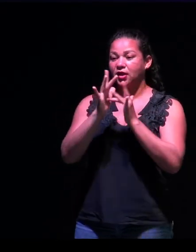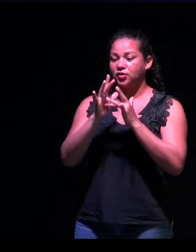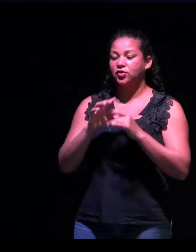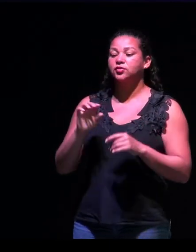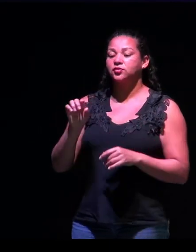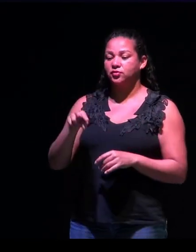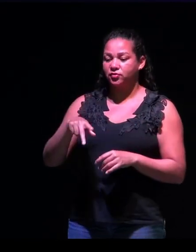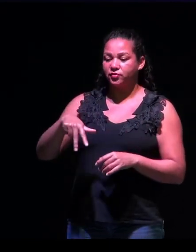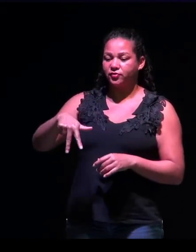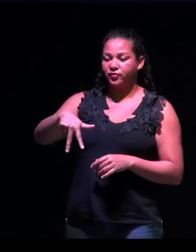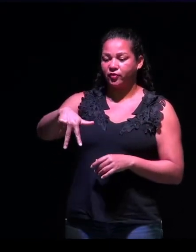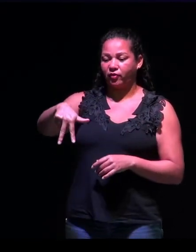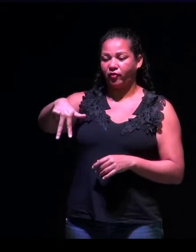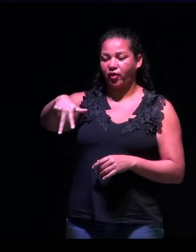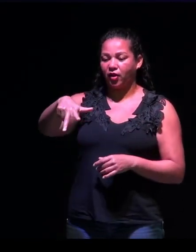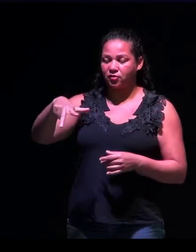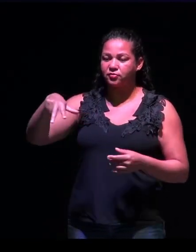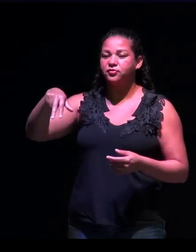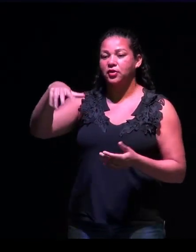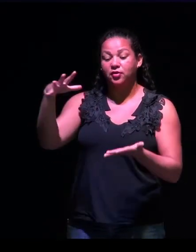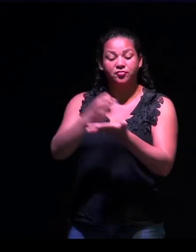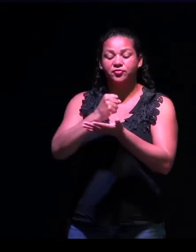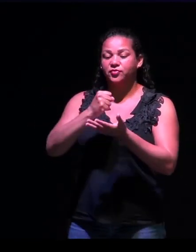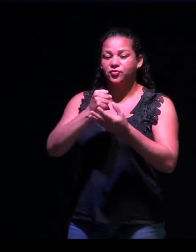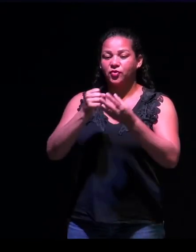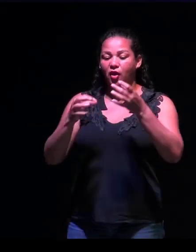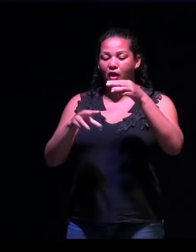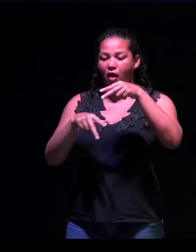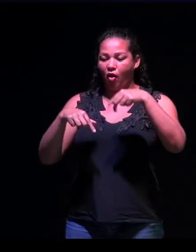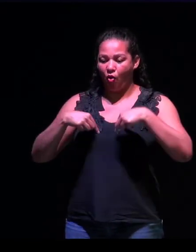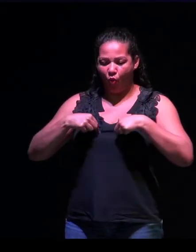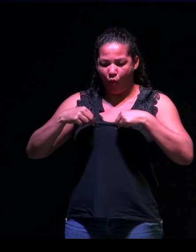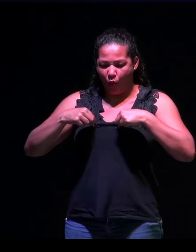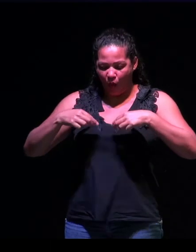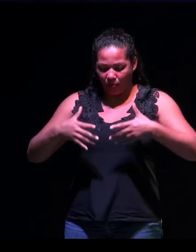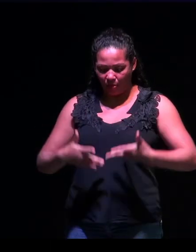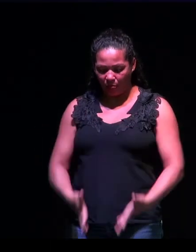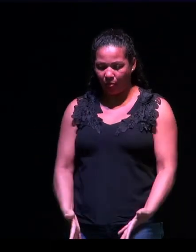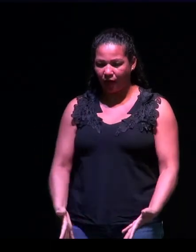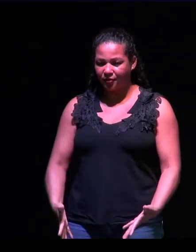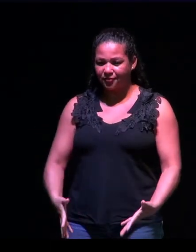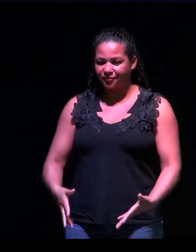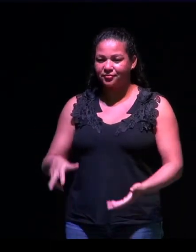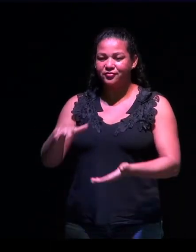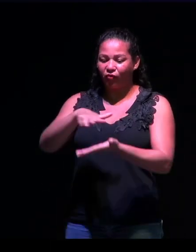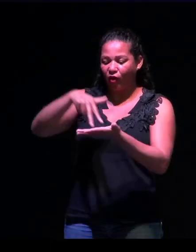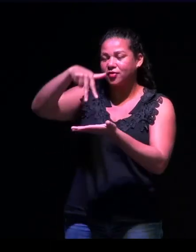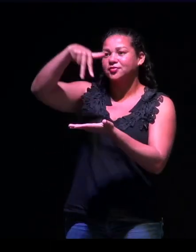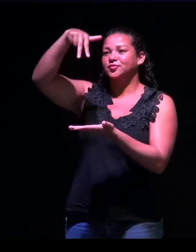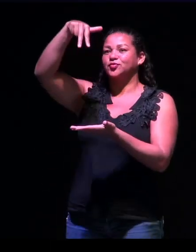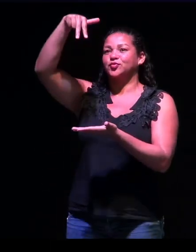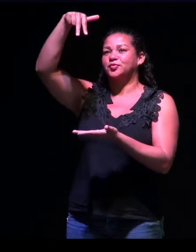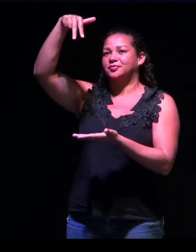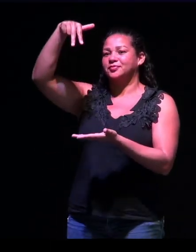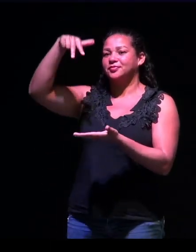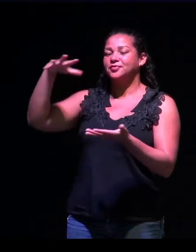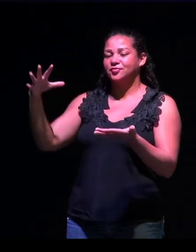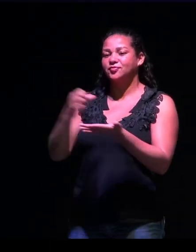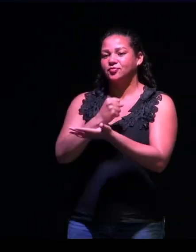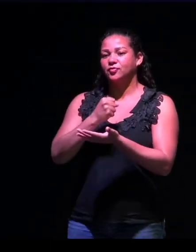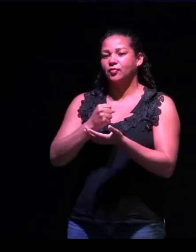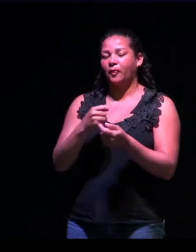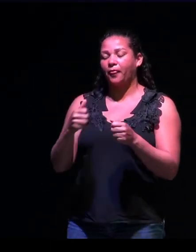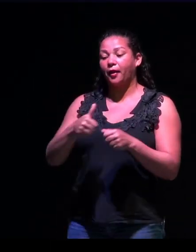não vai ser fácil. Por isso é inteligente seguir Jesus desde agora, estar preparado. Primeira coisa, intimidade